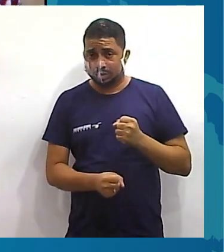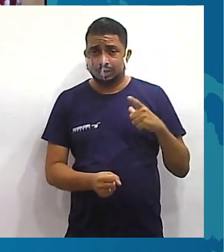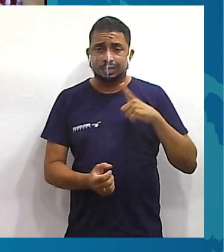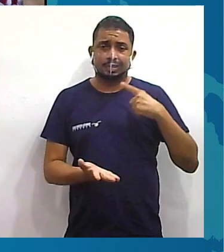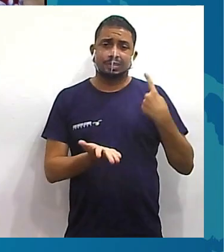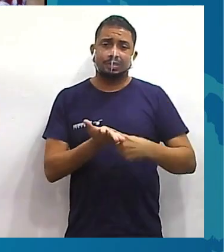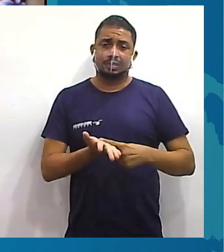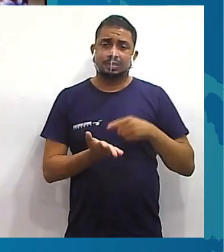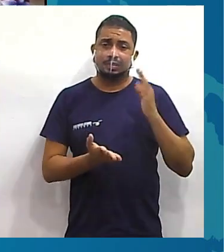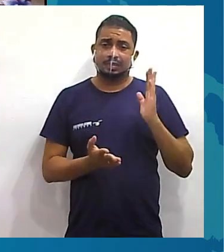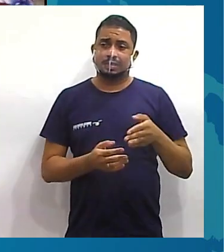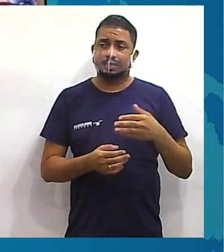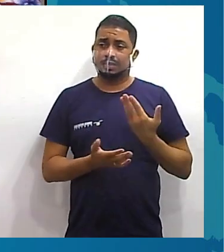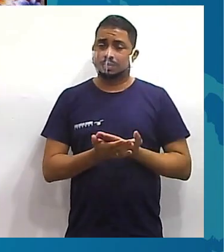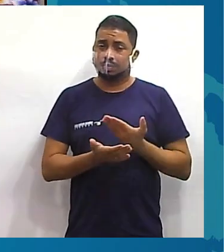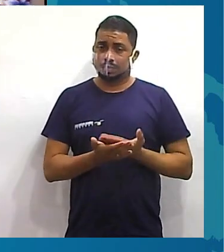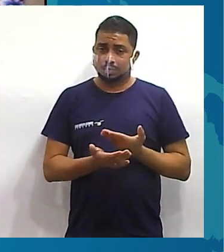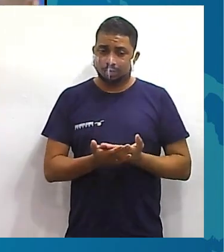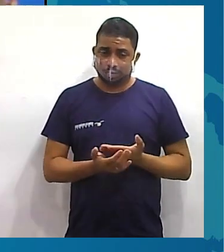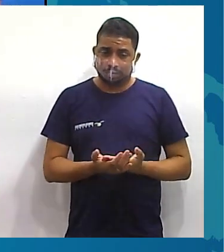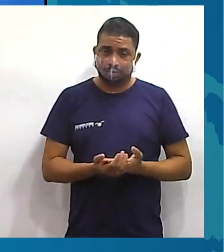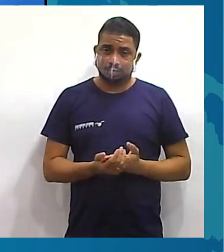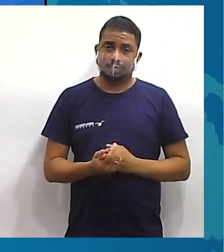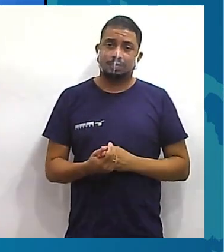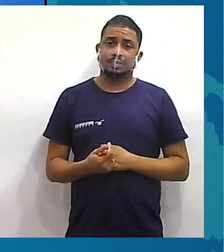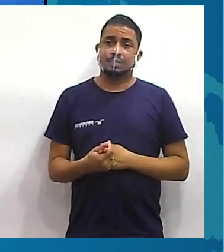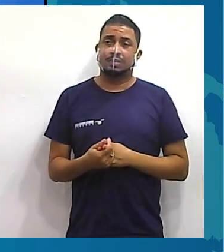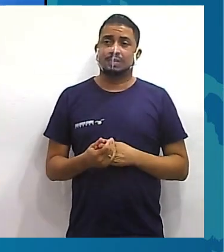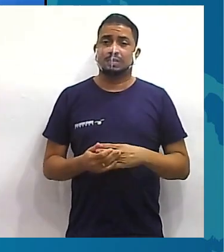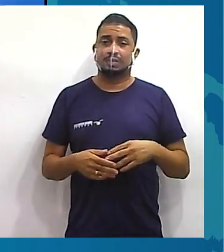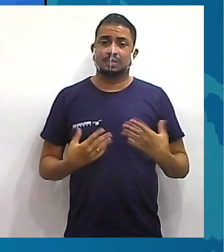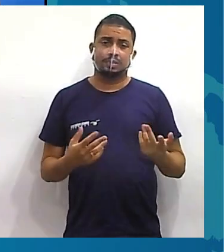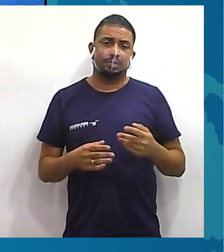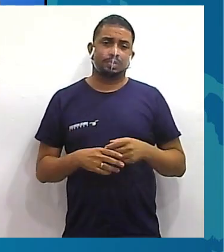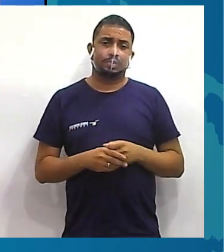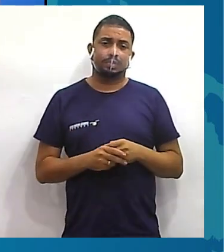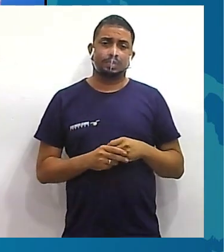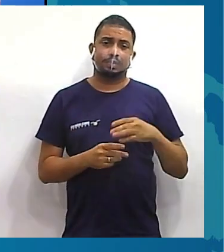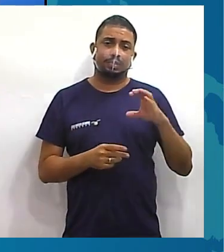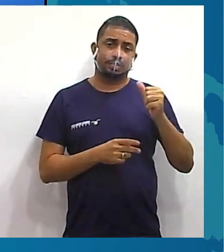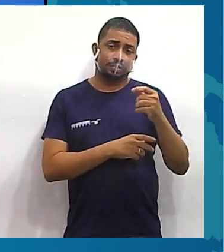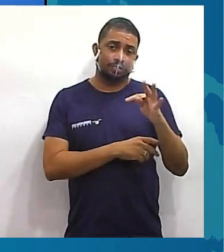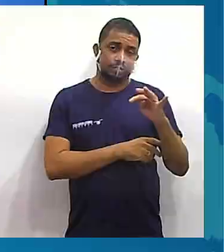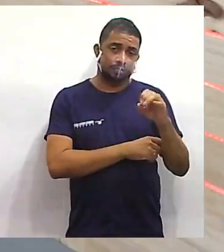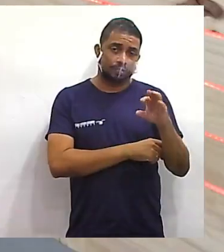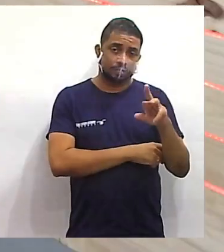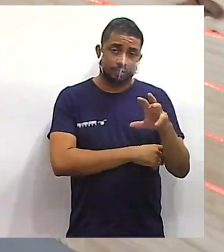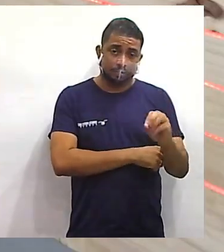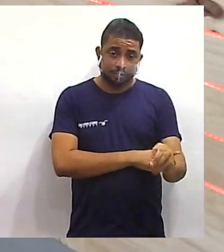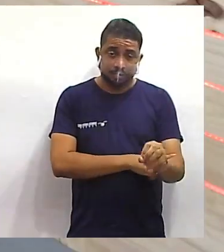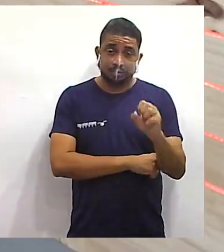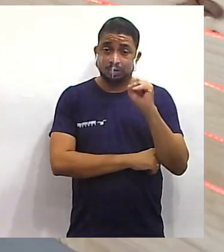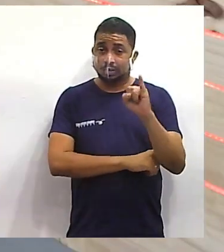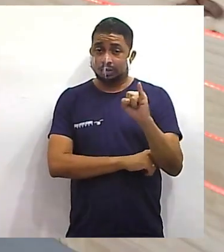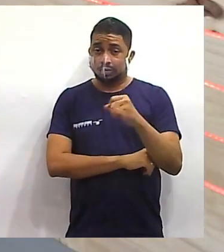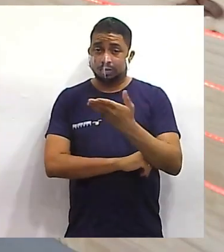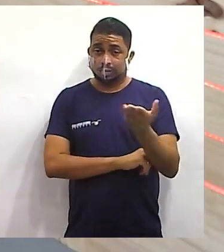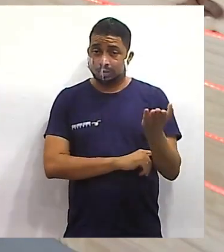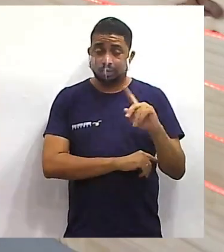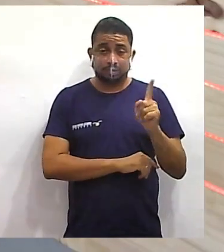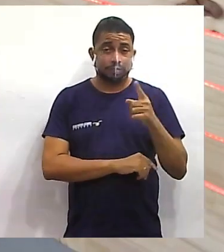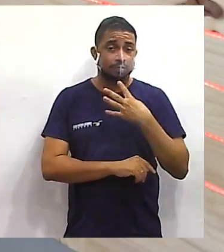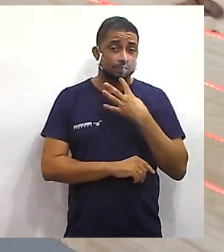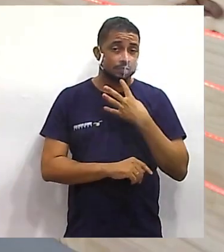como a gente já estudou, ela é registrada em cartório, não é isso? Isso, Márcia. E se vocês não